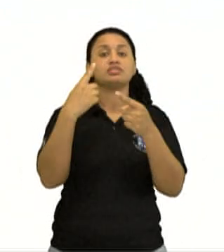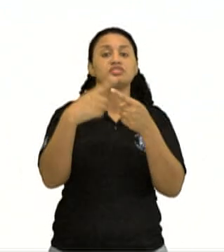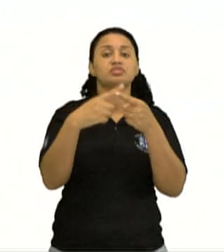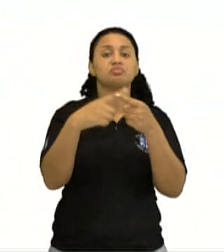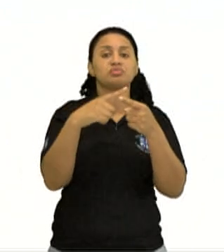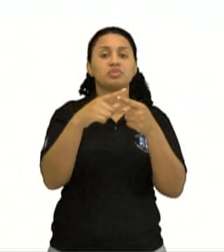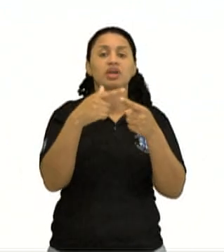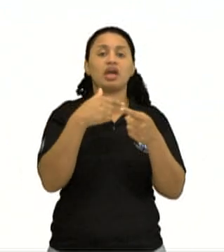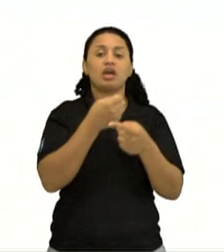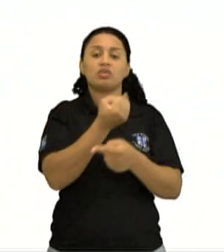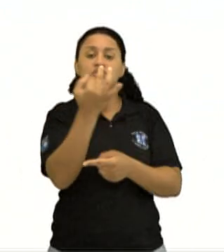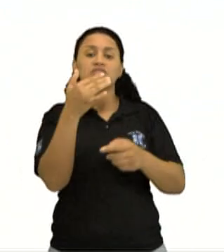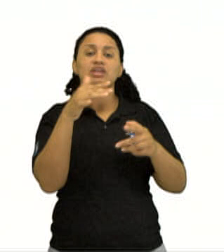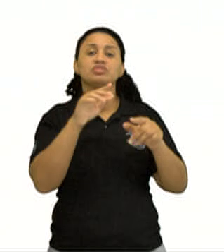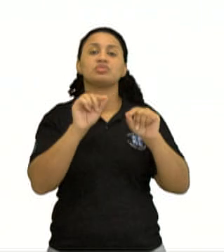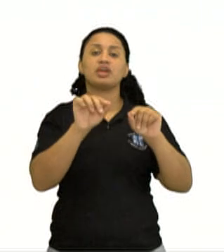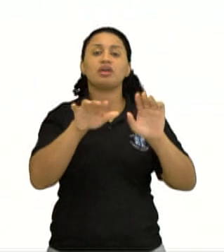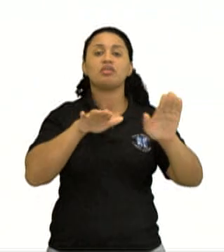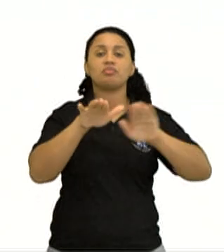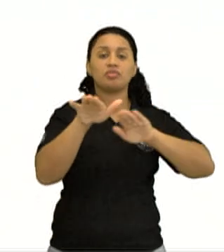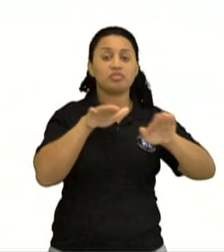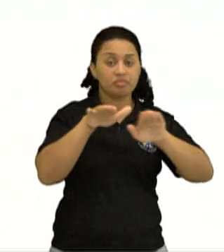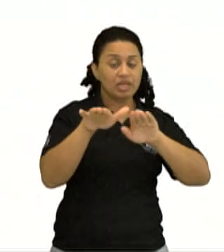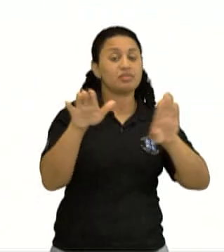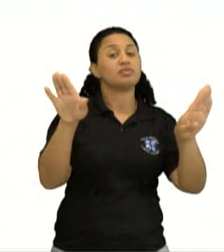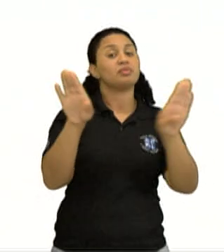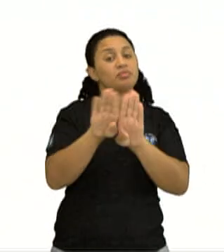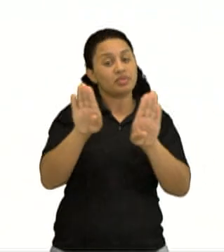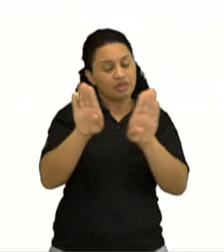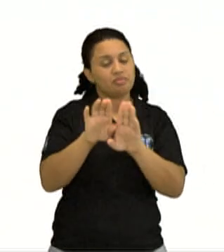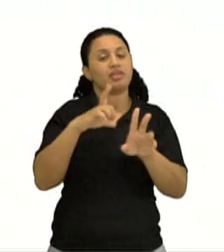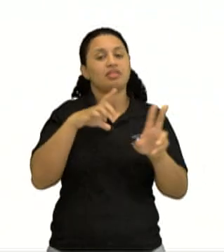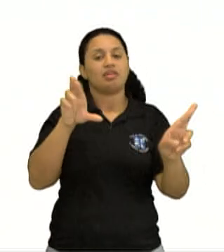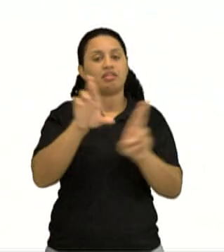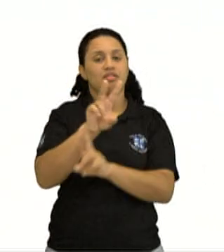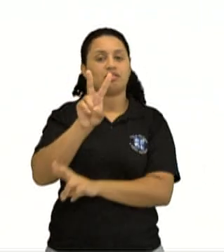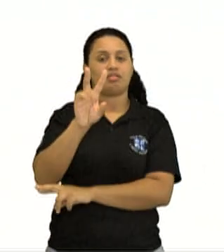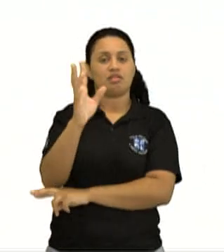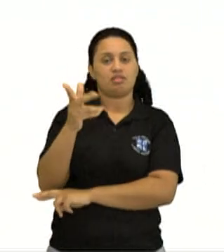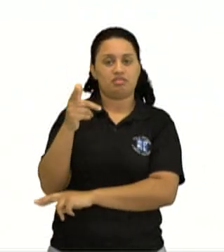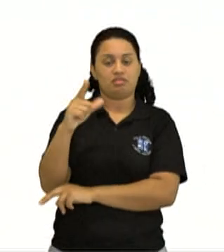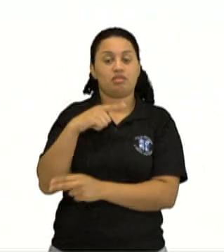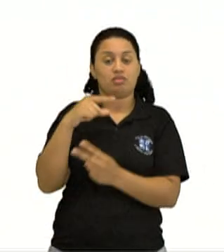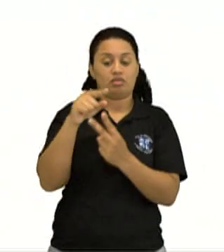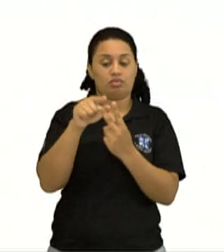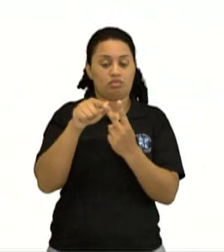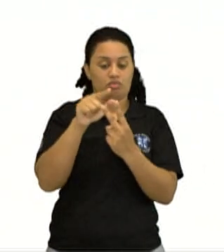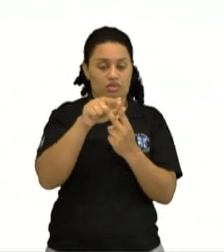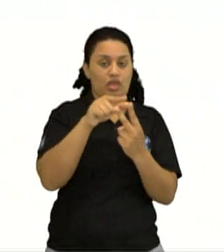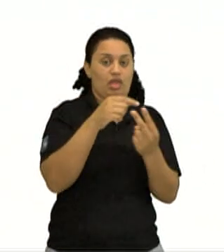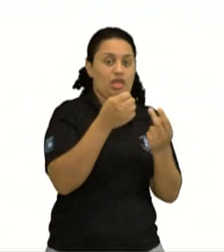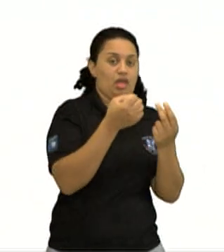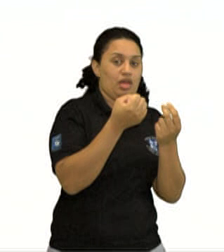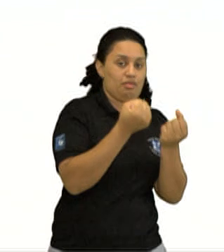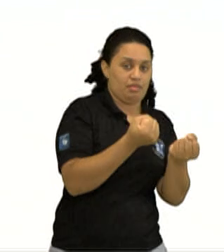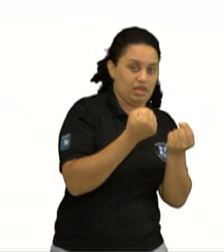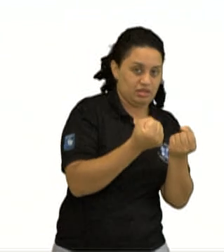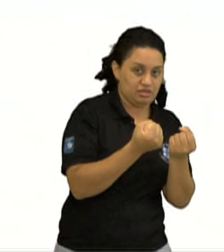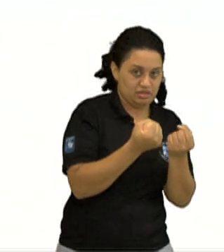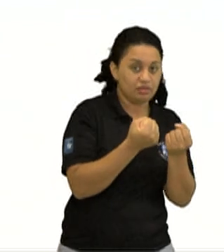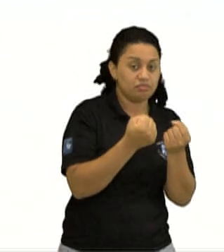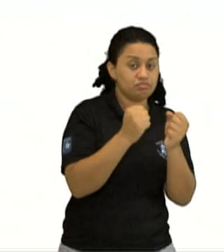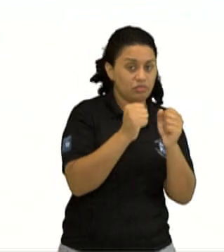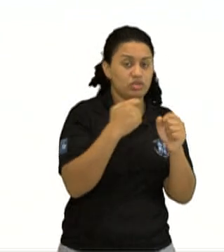quantidade de movimento é diretamente proporcional também à velocidade. Então, nós temos duas relações. A massa está